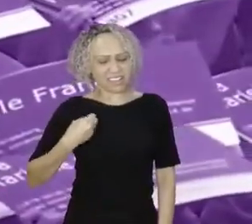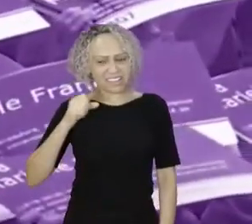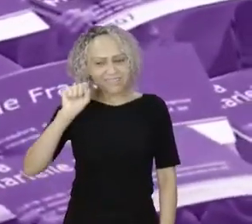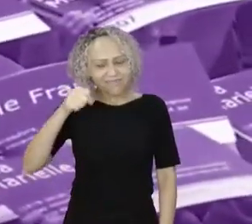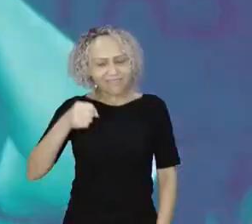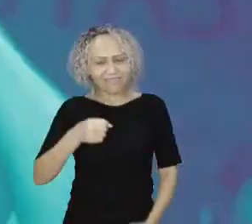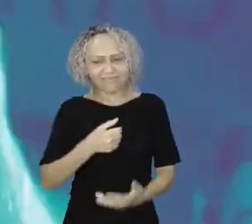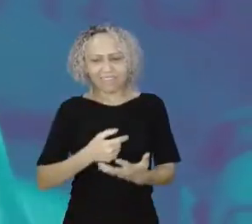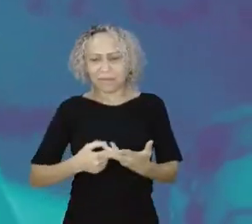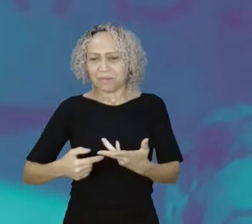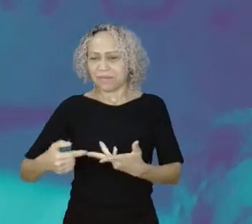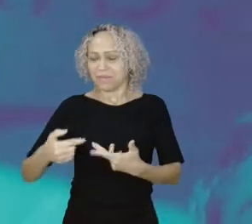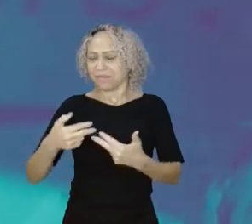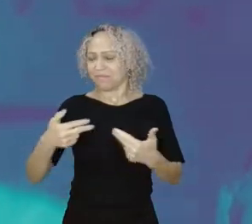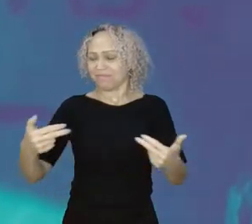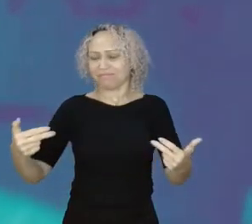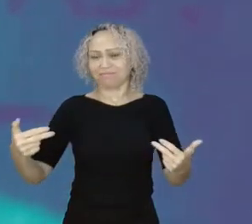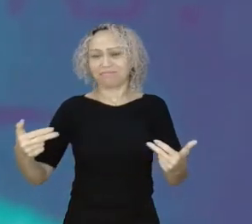acontecer.